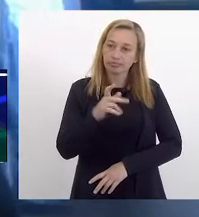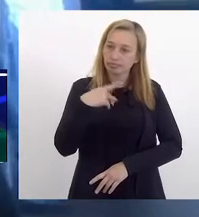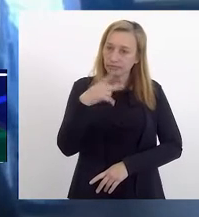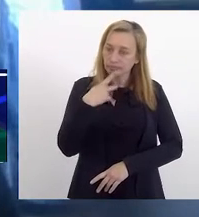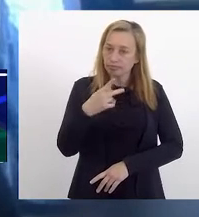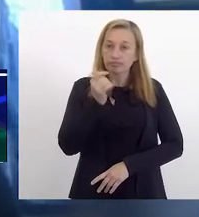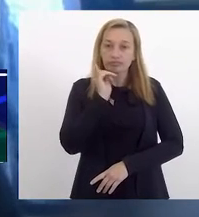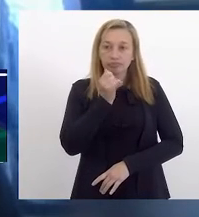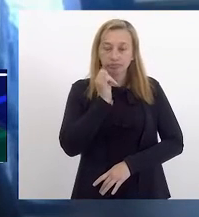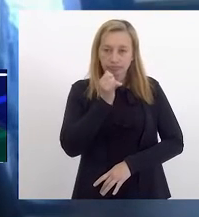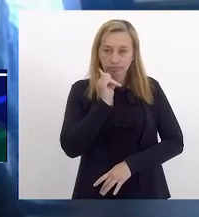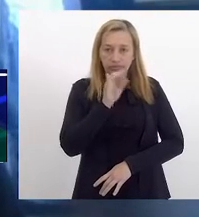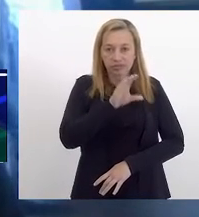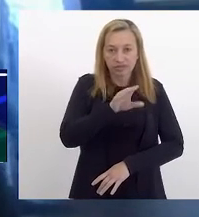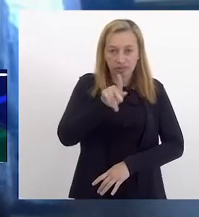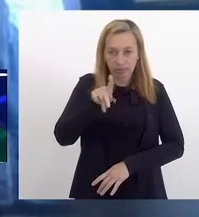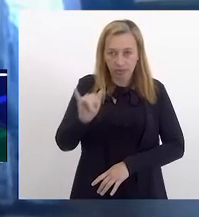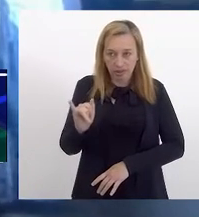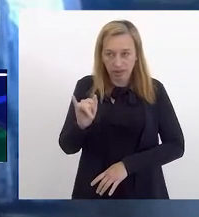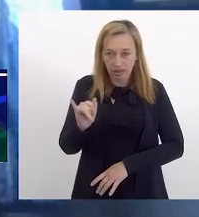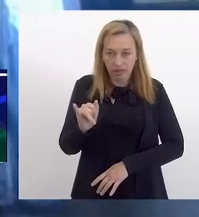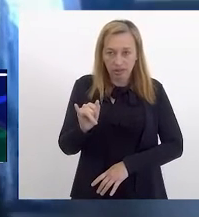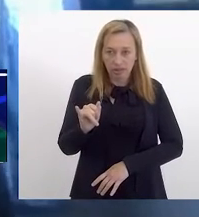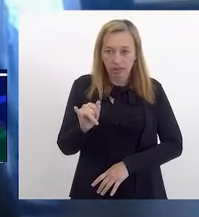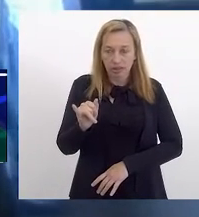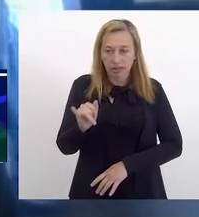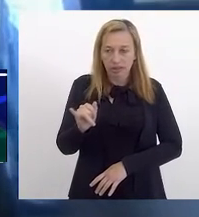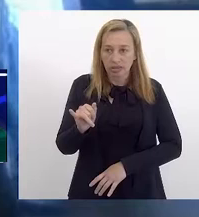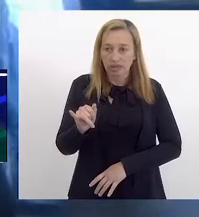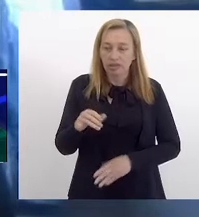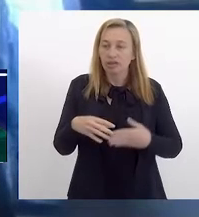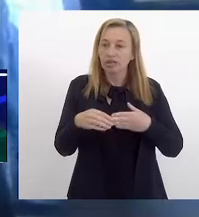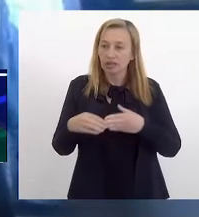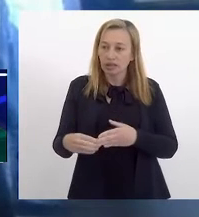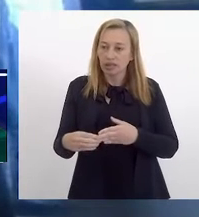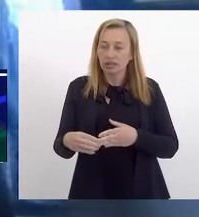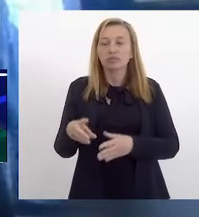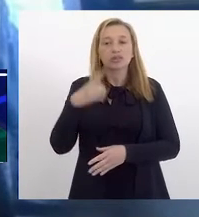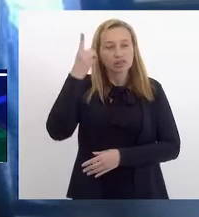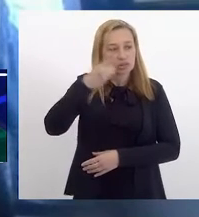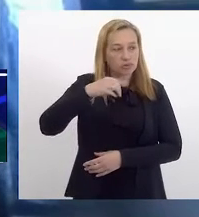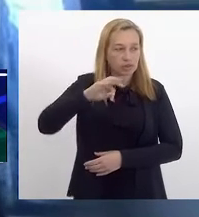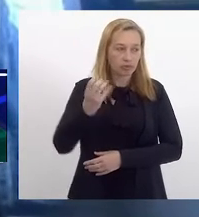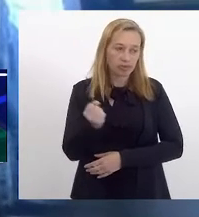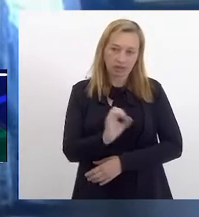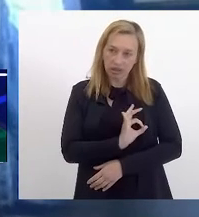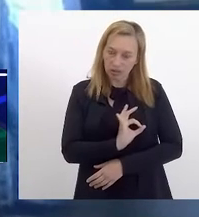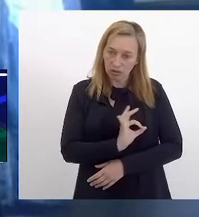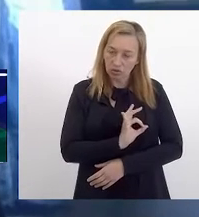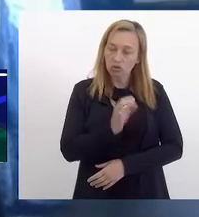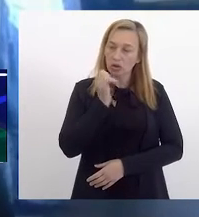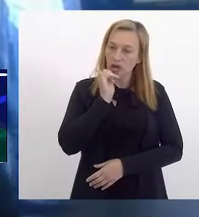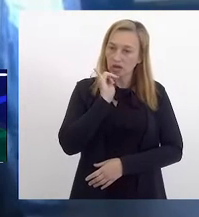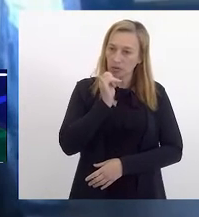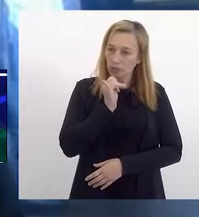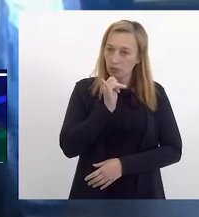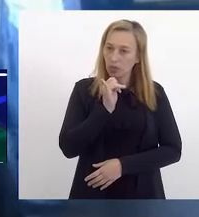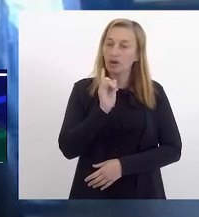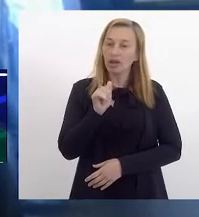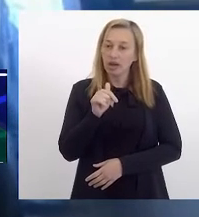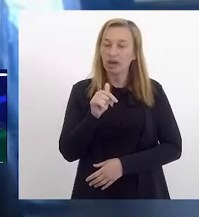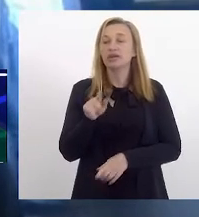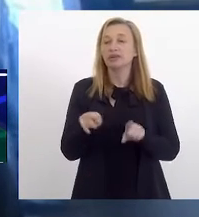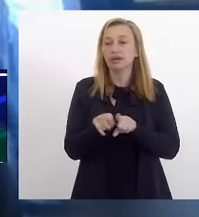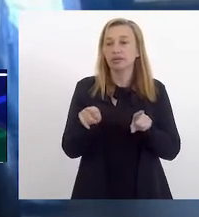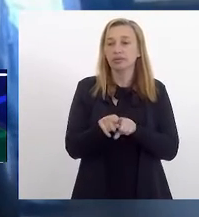o relatório da CPI, presidida pela deputada Marta Rocha, cujo relator é o